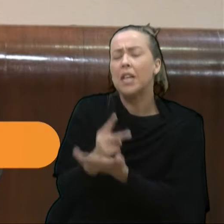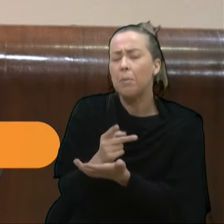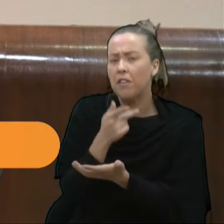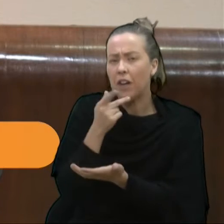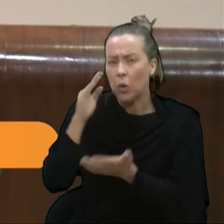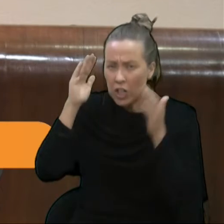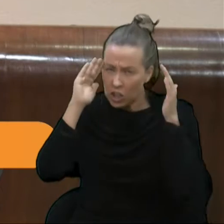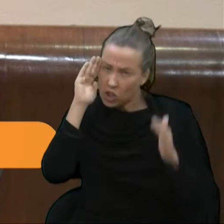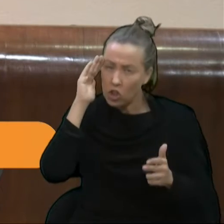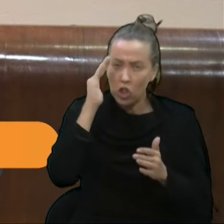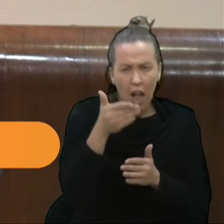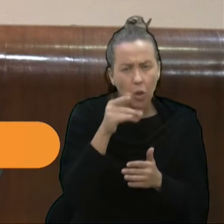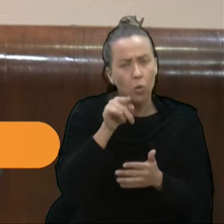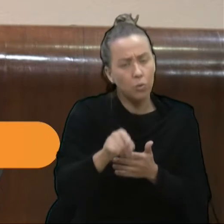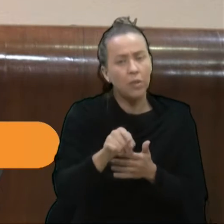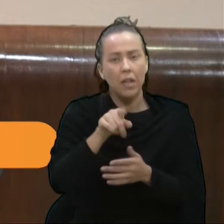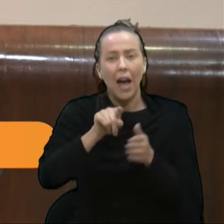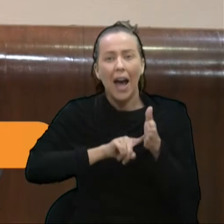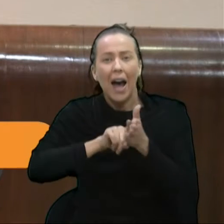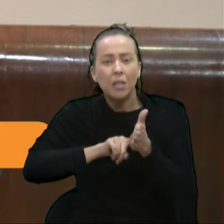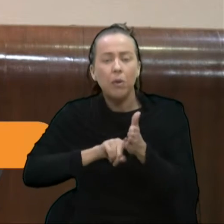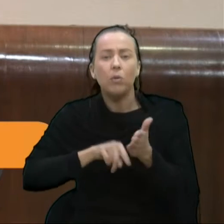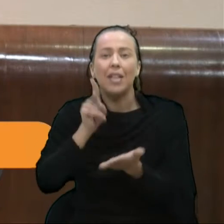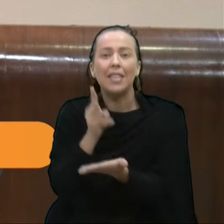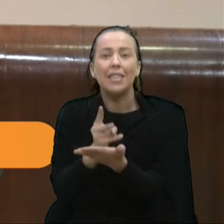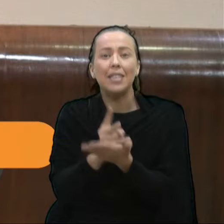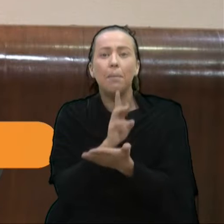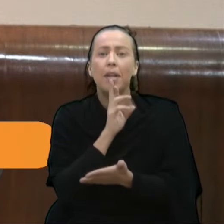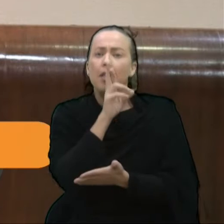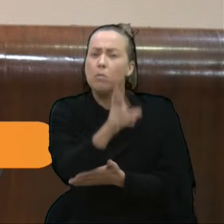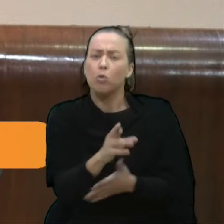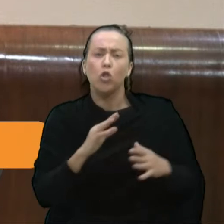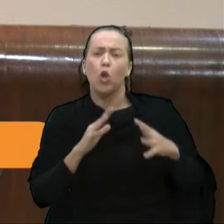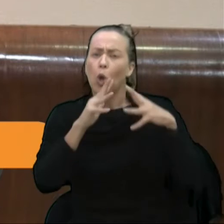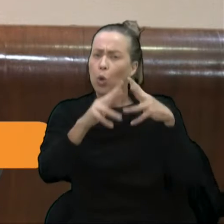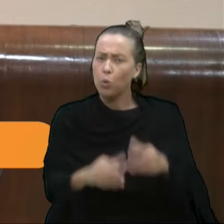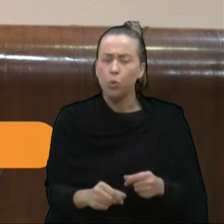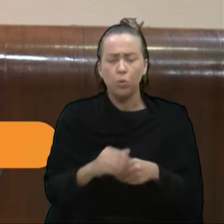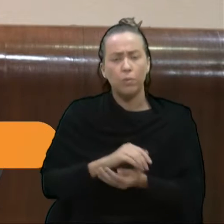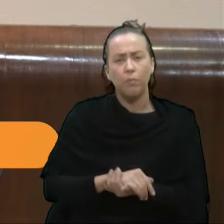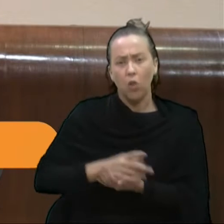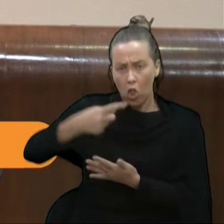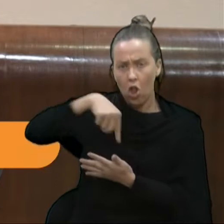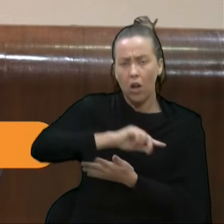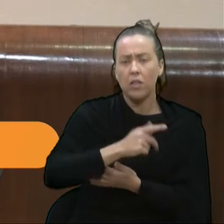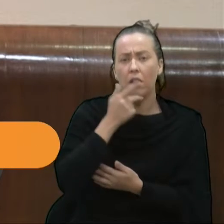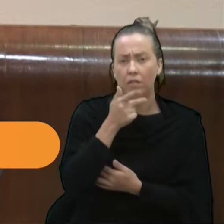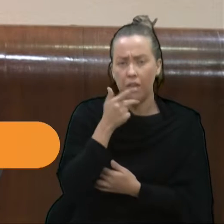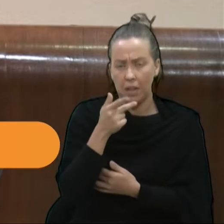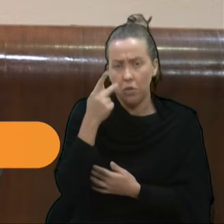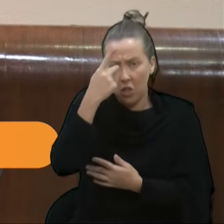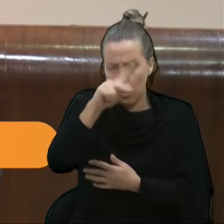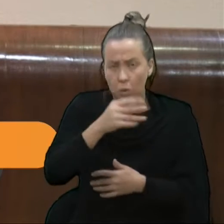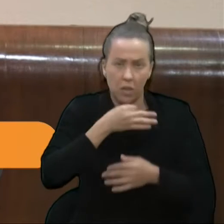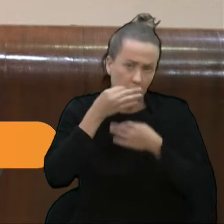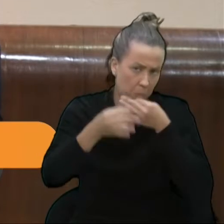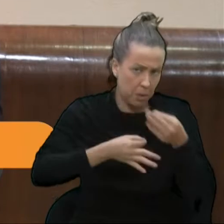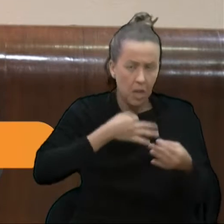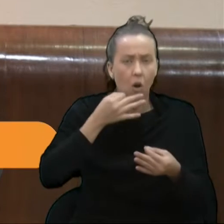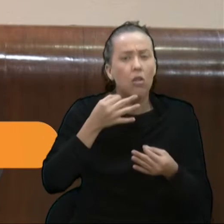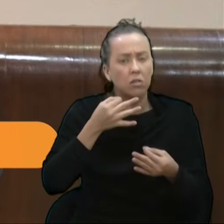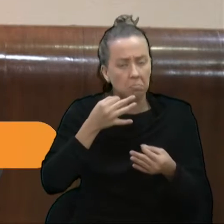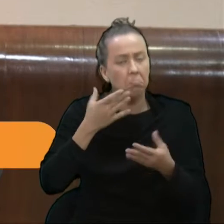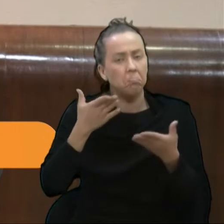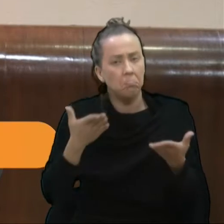direto, porque eu sei que as perguntas você sempre tem respondido a tudo. E quando a gente fala e desses seus posicionamentos em